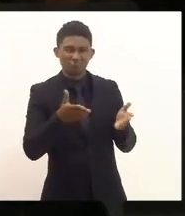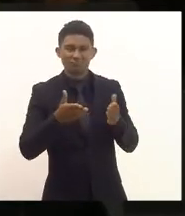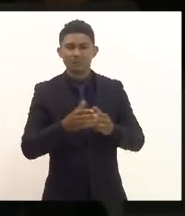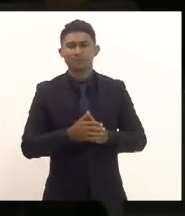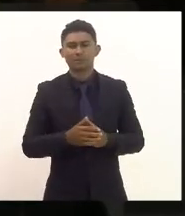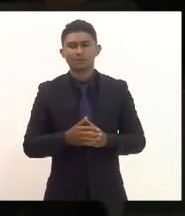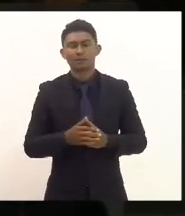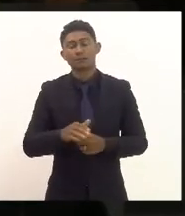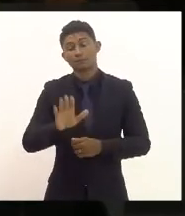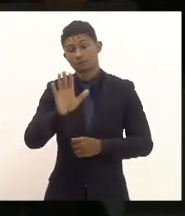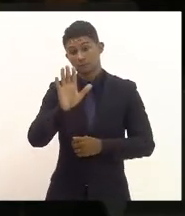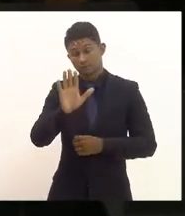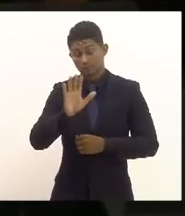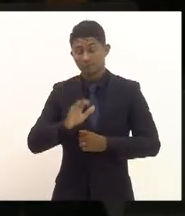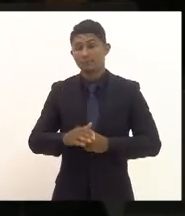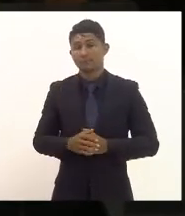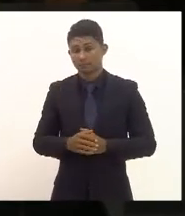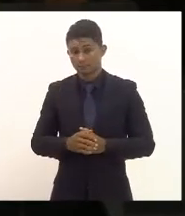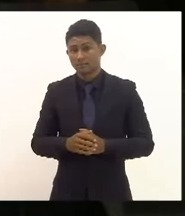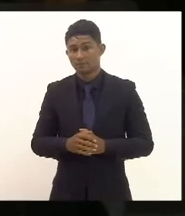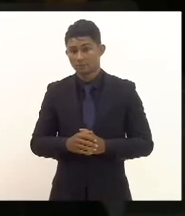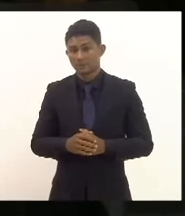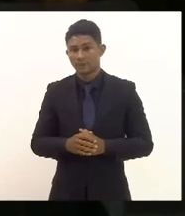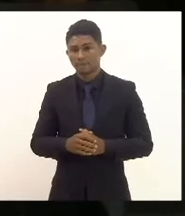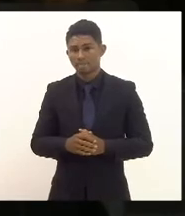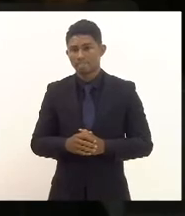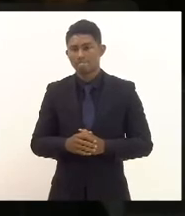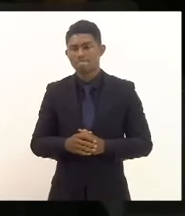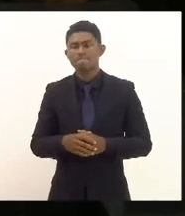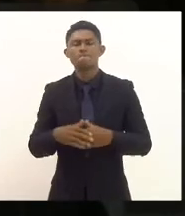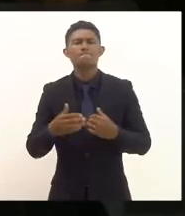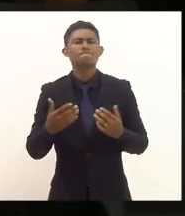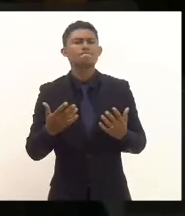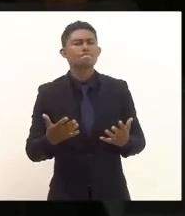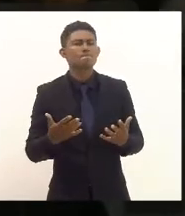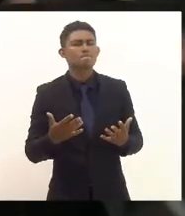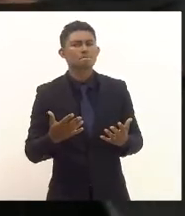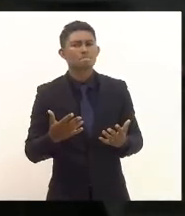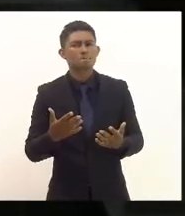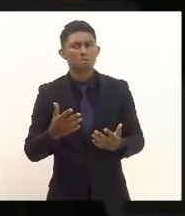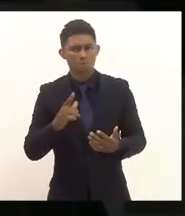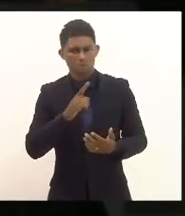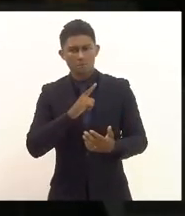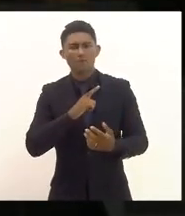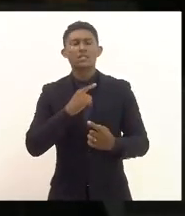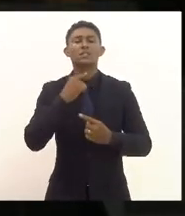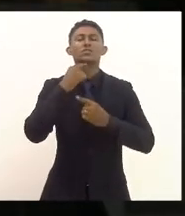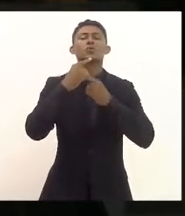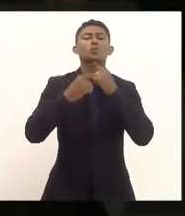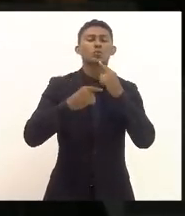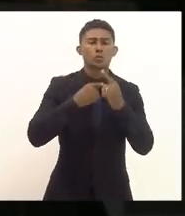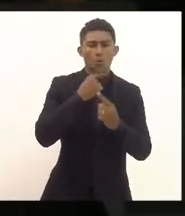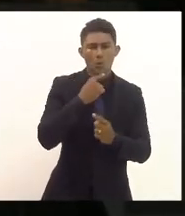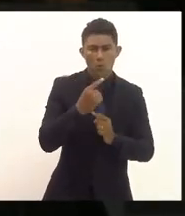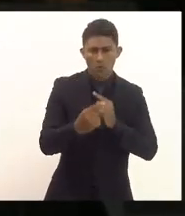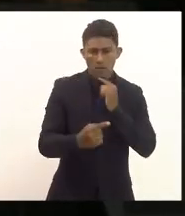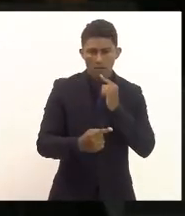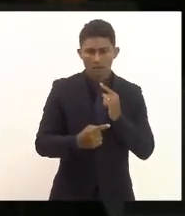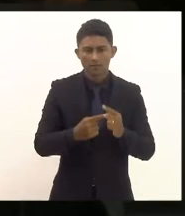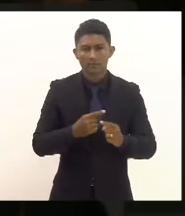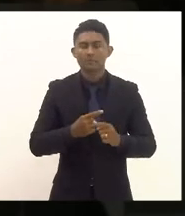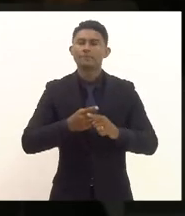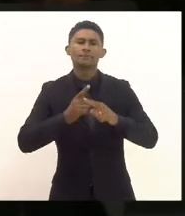é mas eu acho questões se iniciam principalmente de dúvidas quando